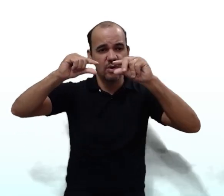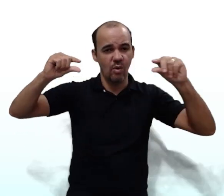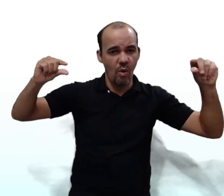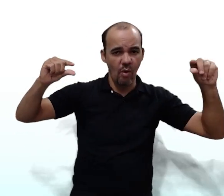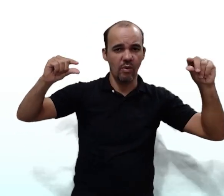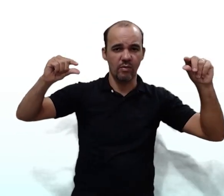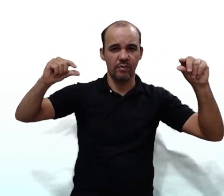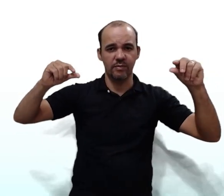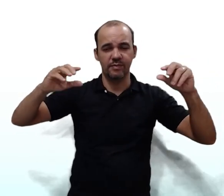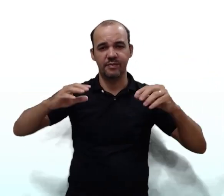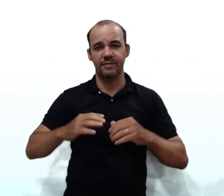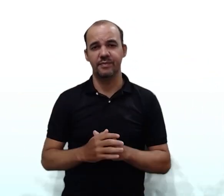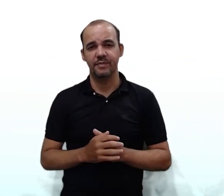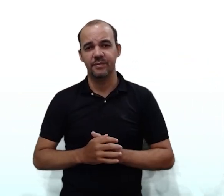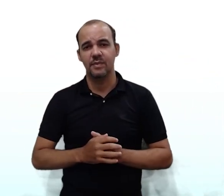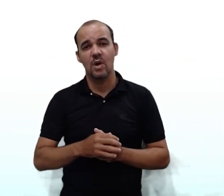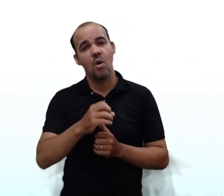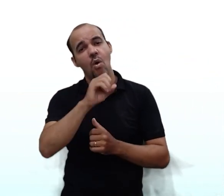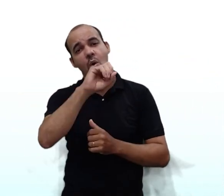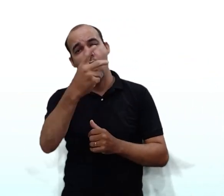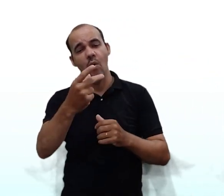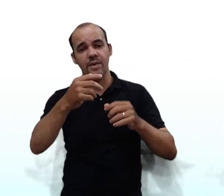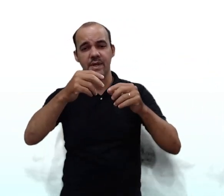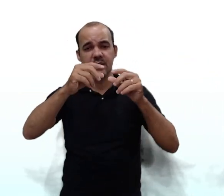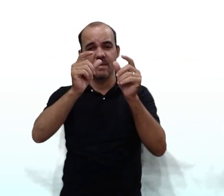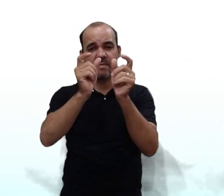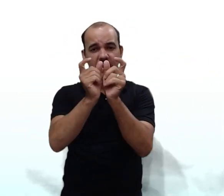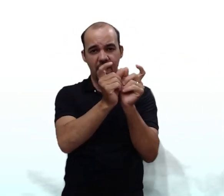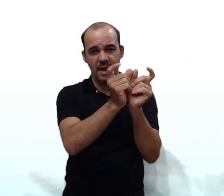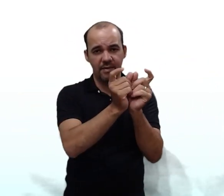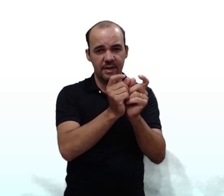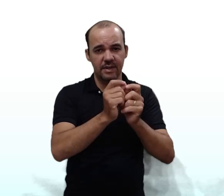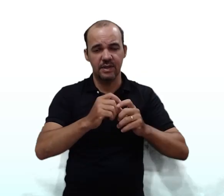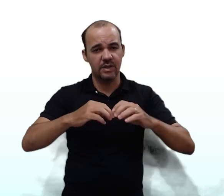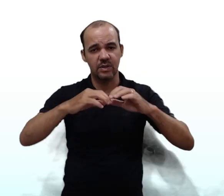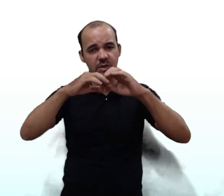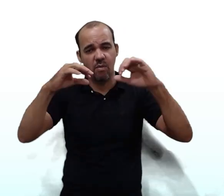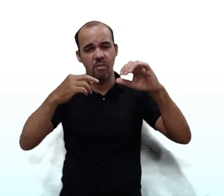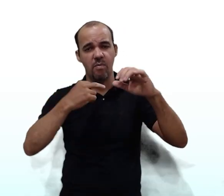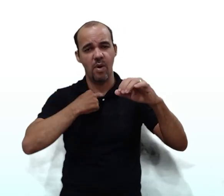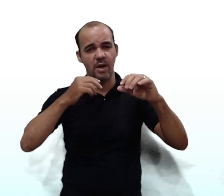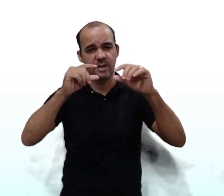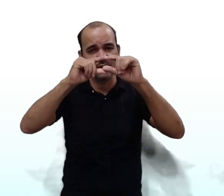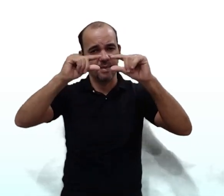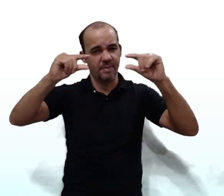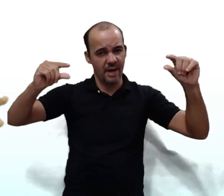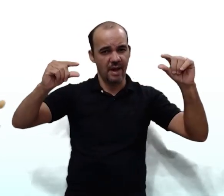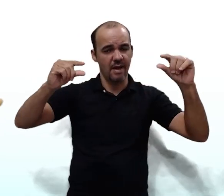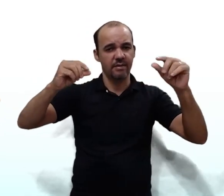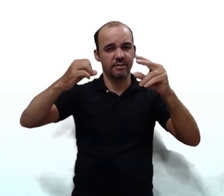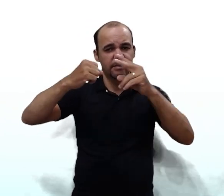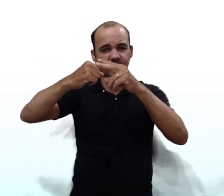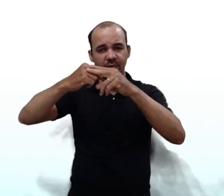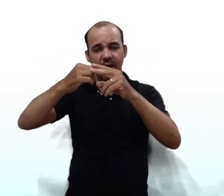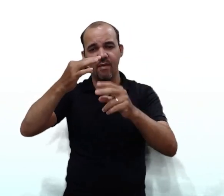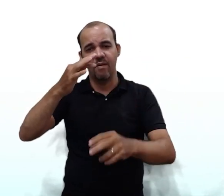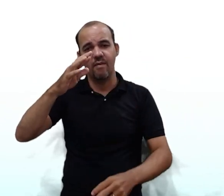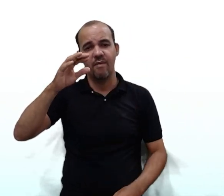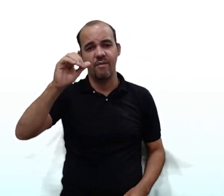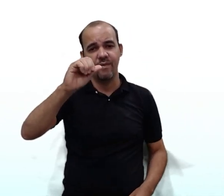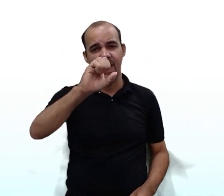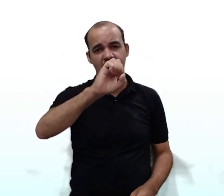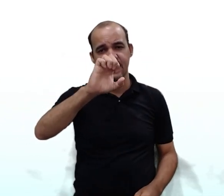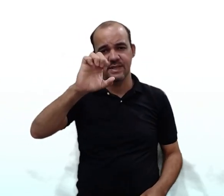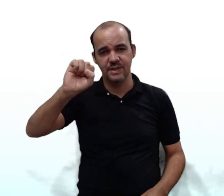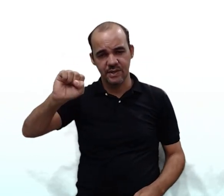than 4 words, tá? Ou seja, você não deve fazer a separação do teu verbo frasal quando o teu objeto